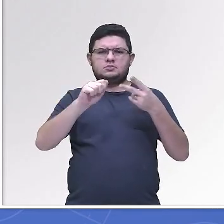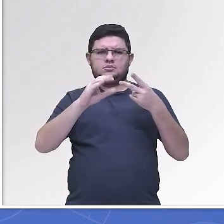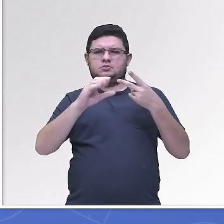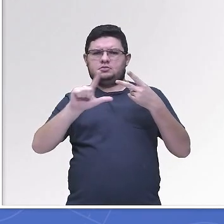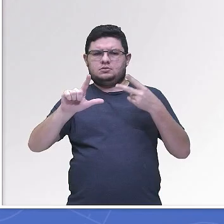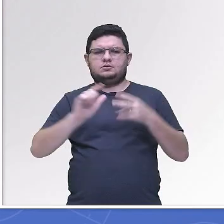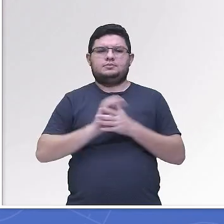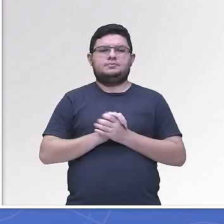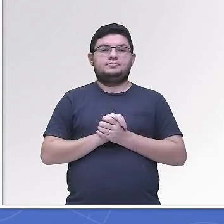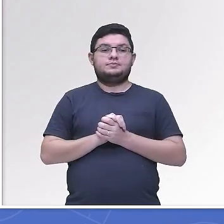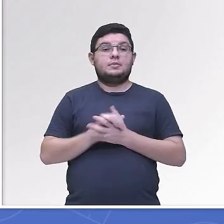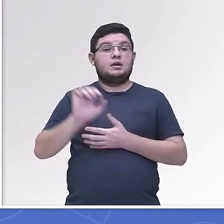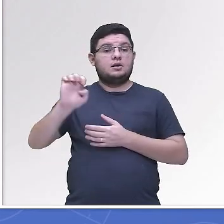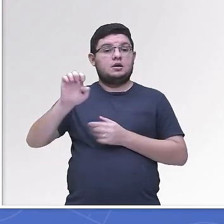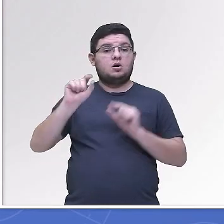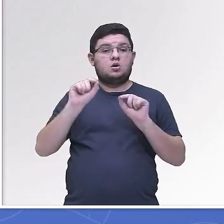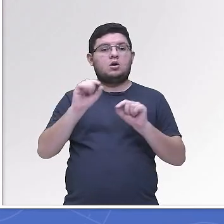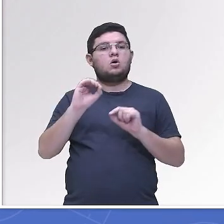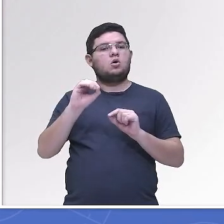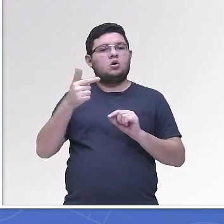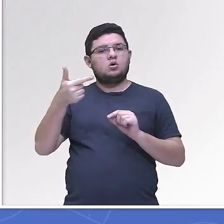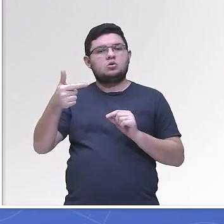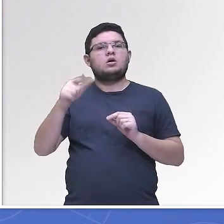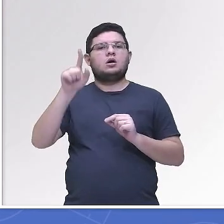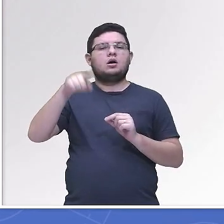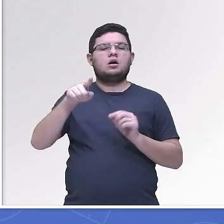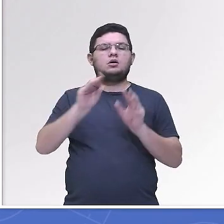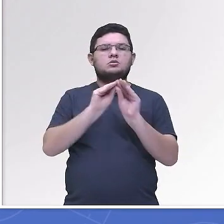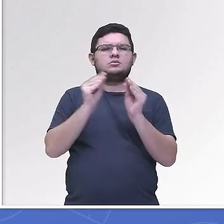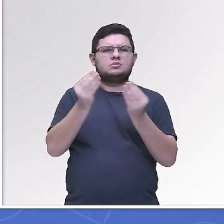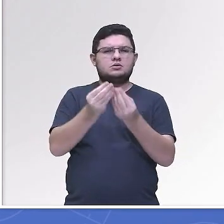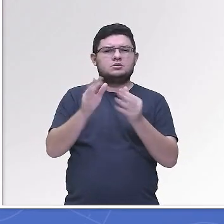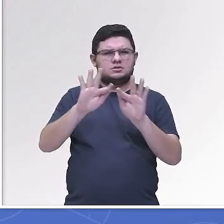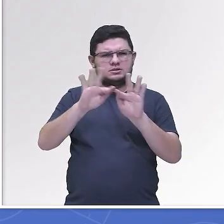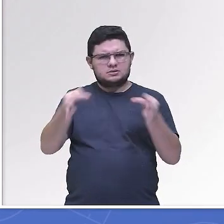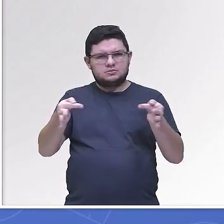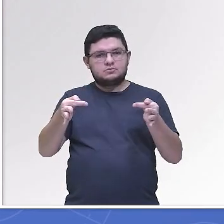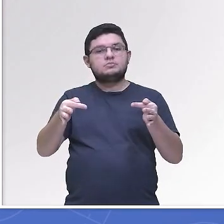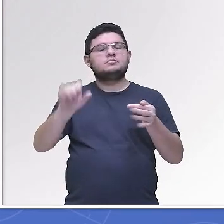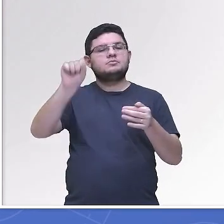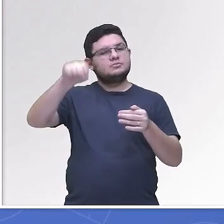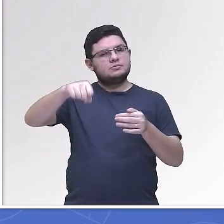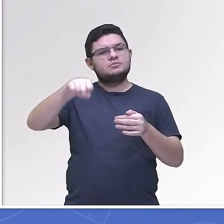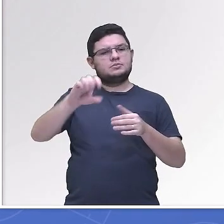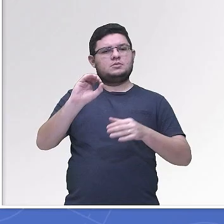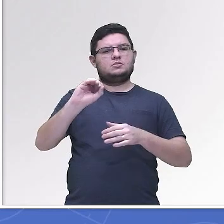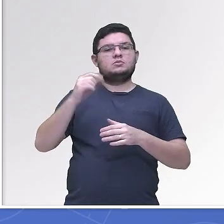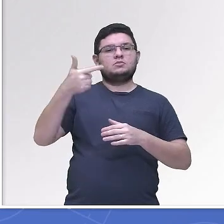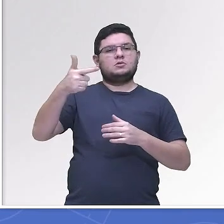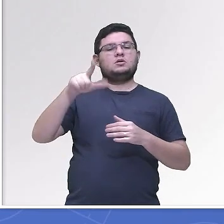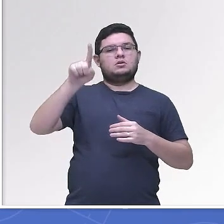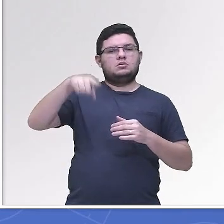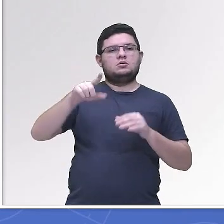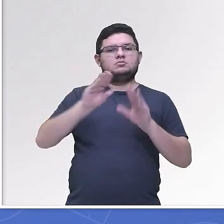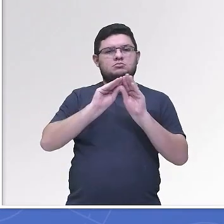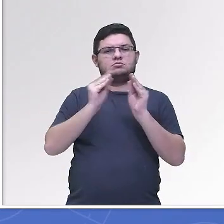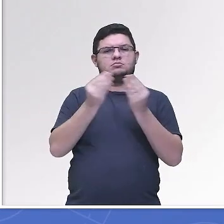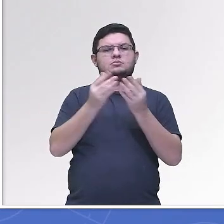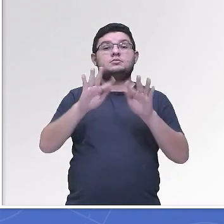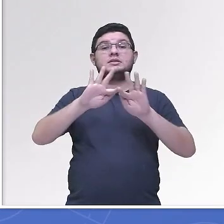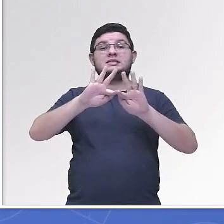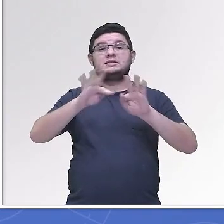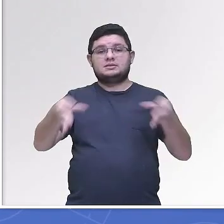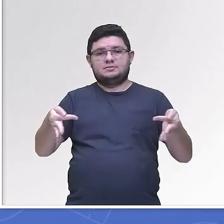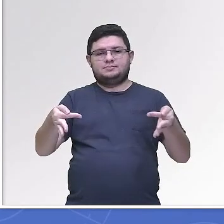é uma substância simples. Isso é verdadeiro. Muito bem. Aí vocês aí que acertaram, responderam,